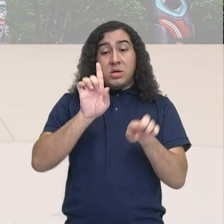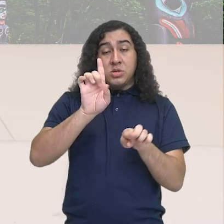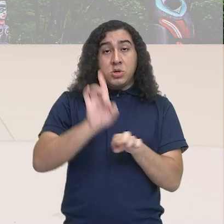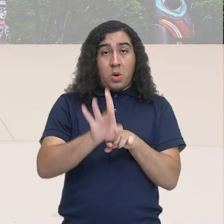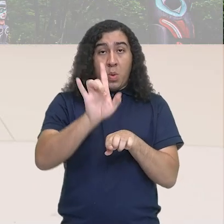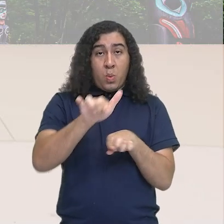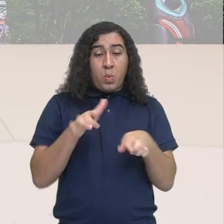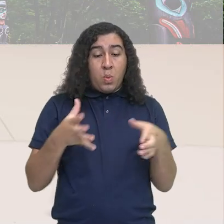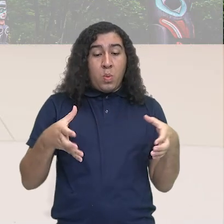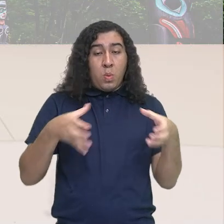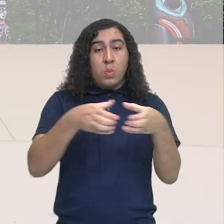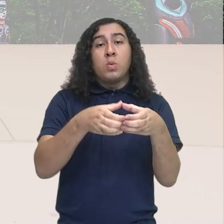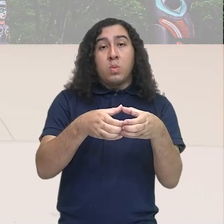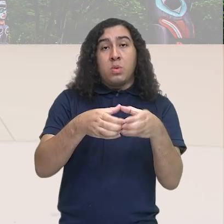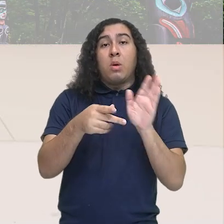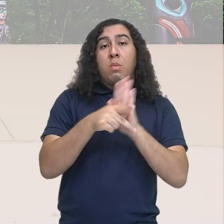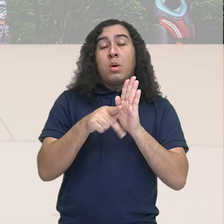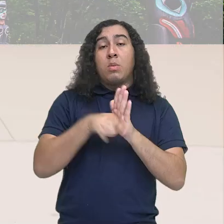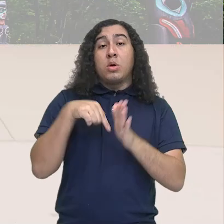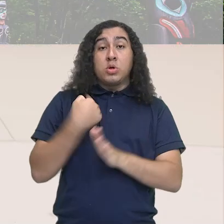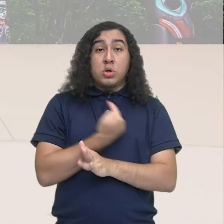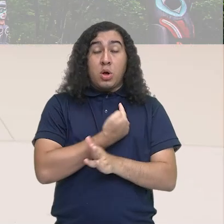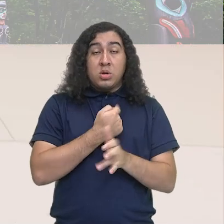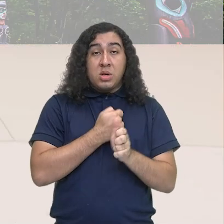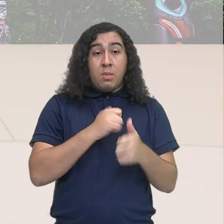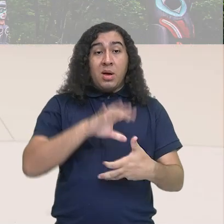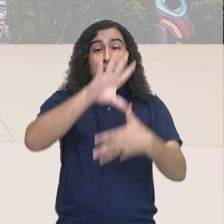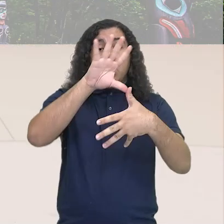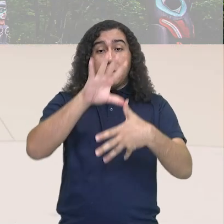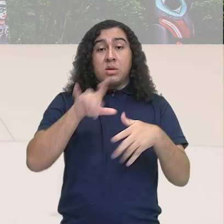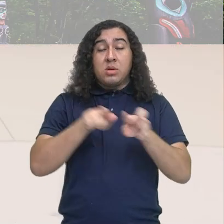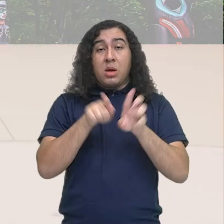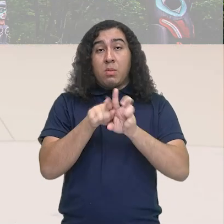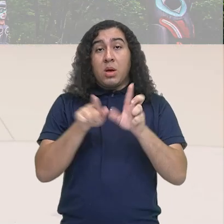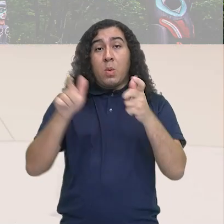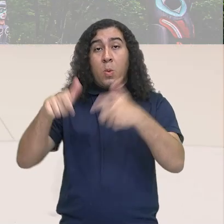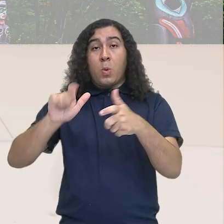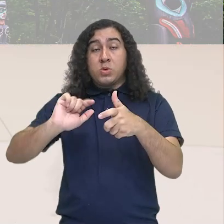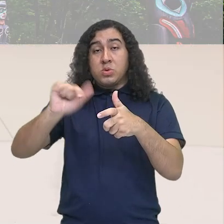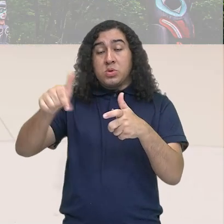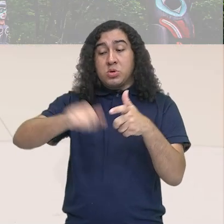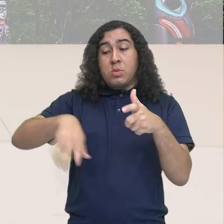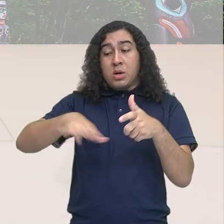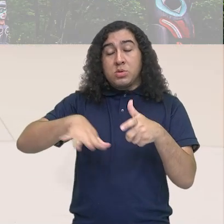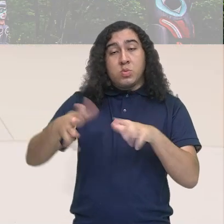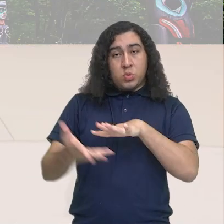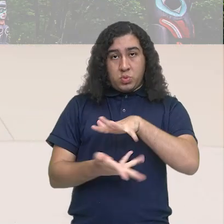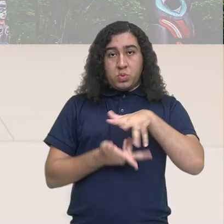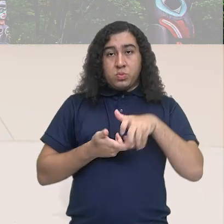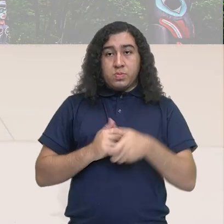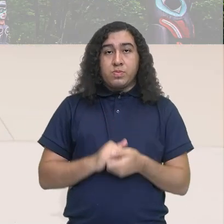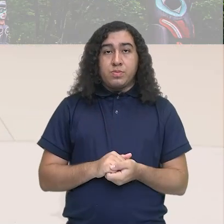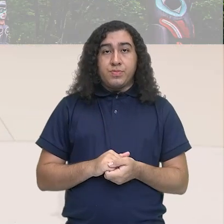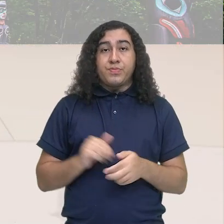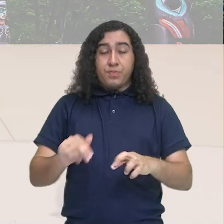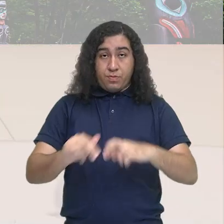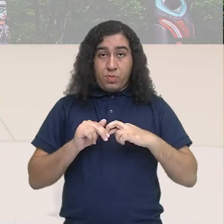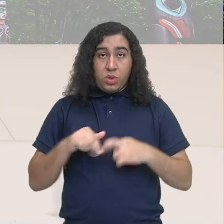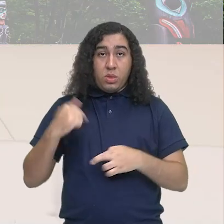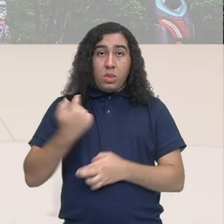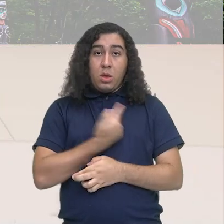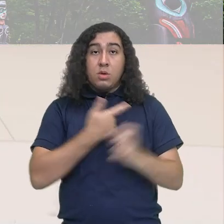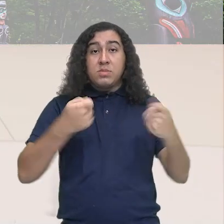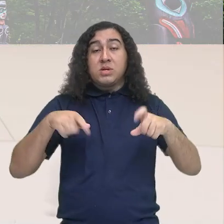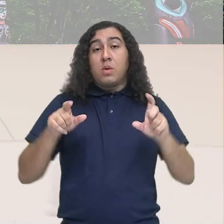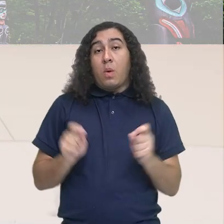povo originário aqui das nossas Américas e também em outros lugares do mundo. É por isso que nós